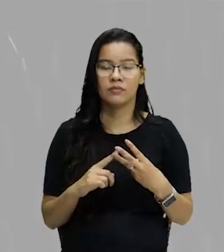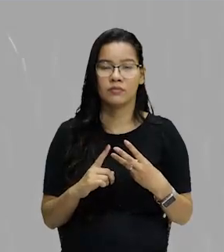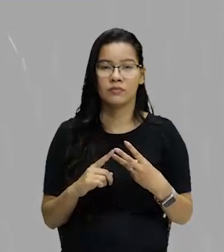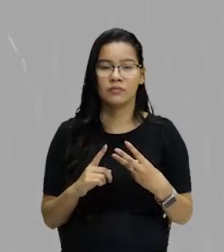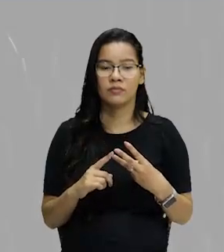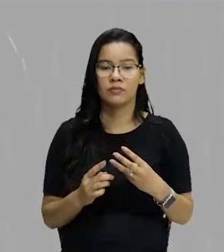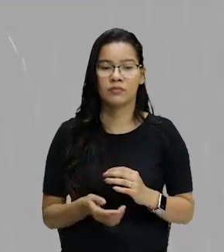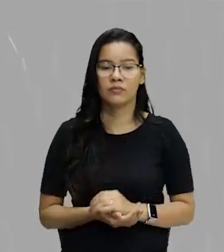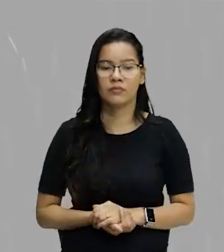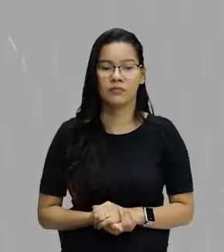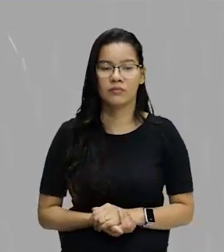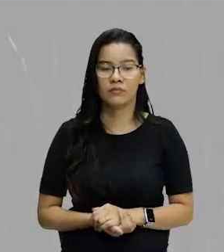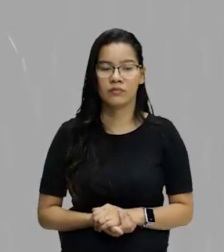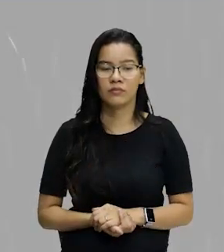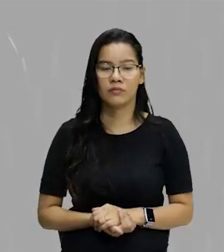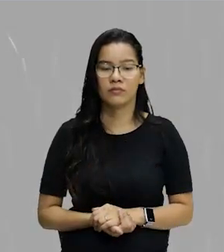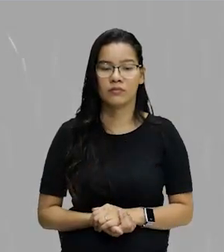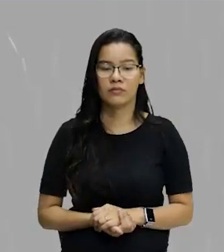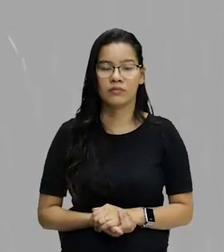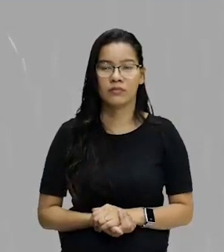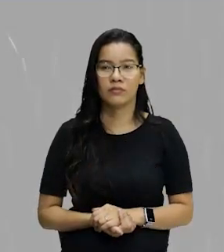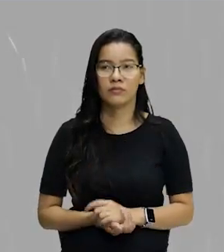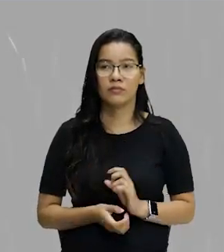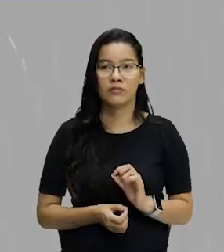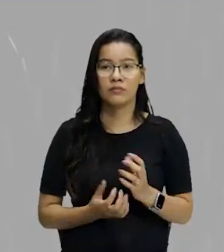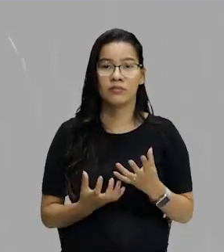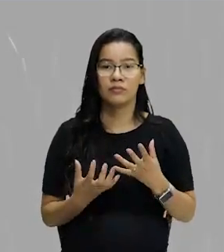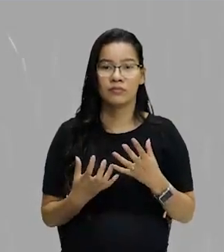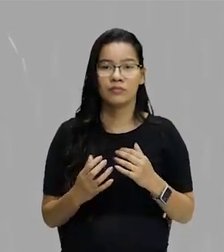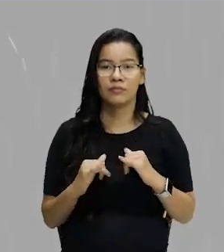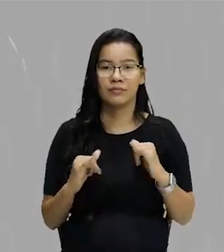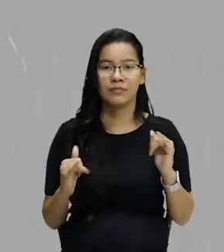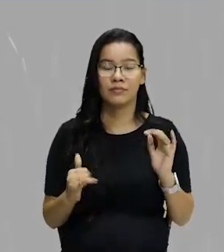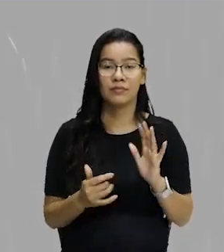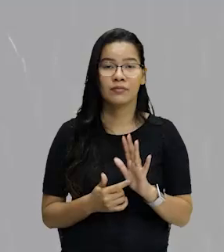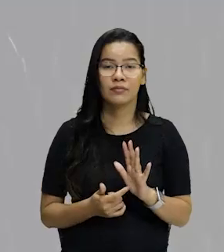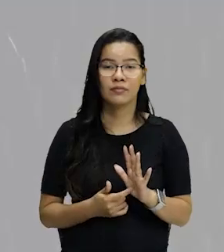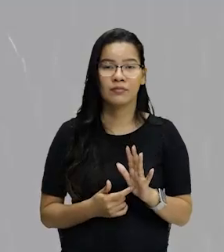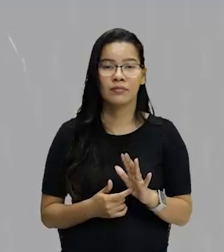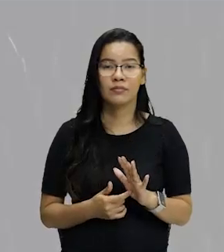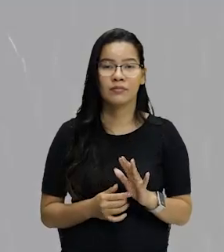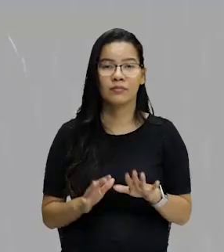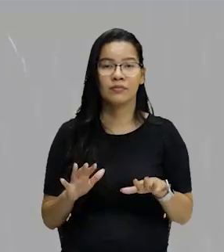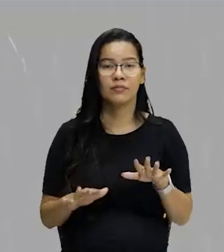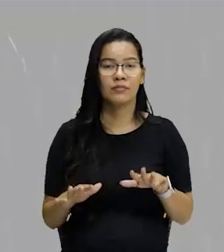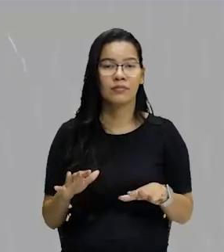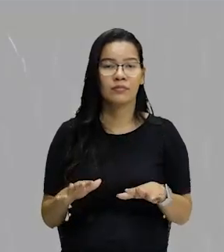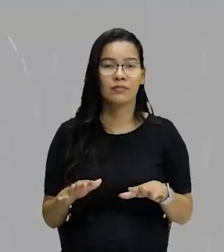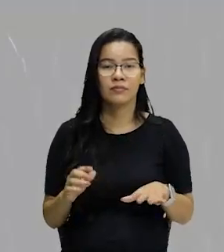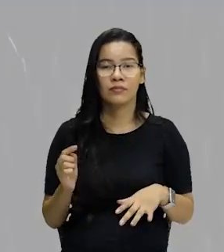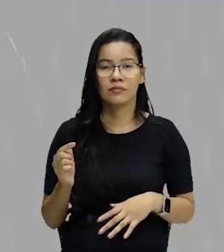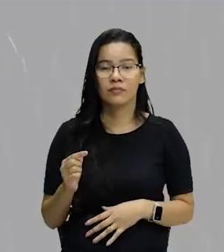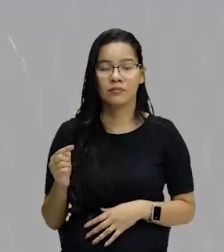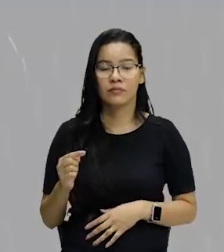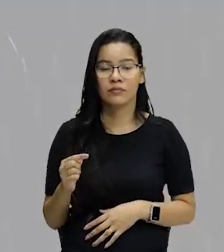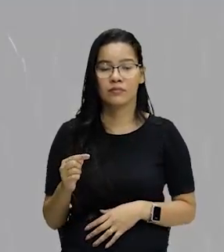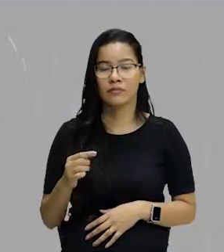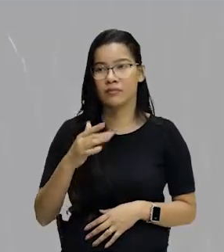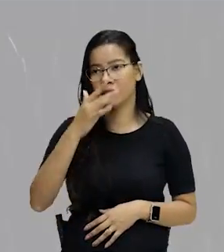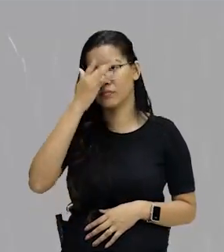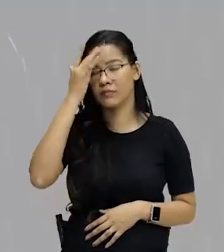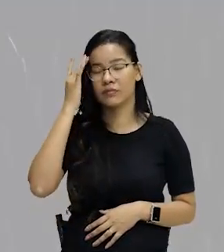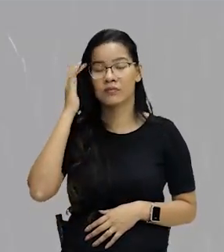de dificuldade. O que eu gosto de falar para vocês, o que eu quero trazer para vocês de informação, que geralmente esses atletas que